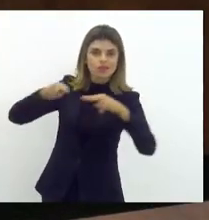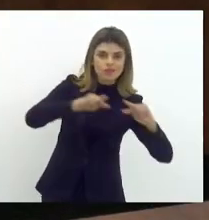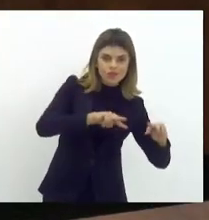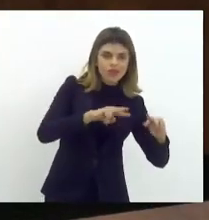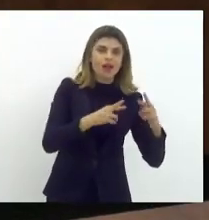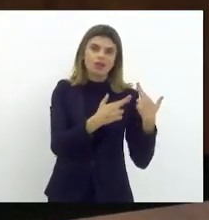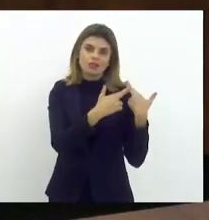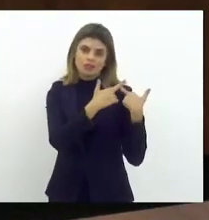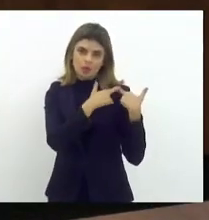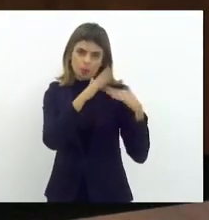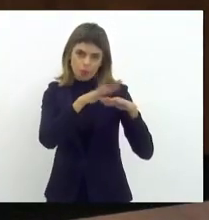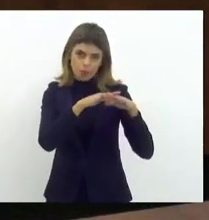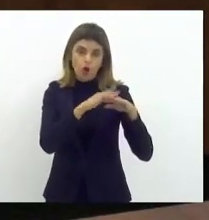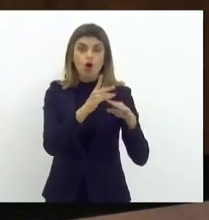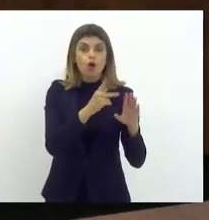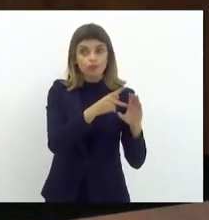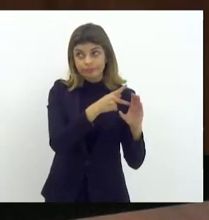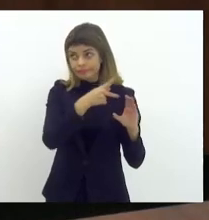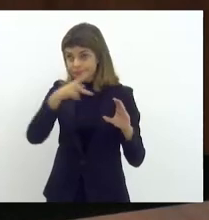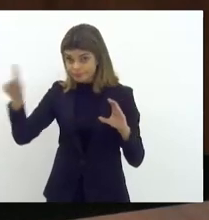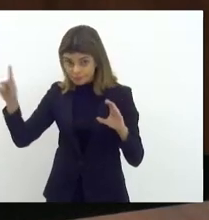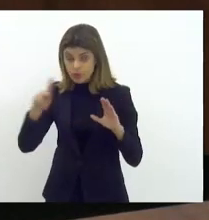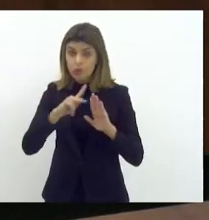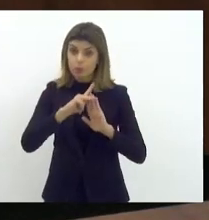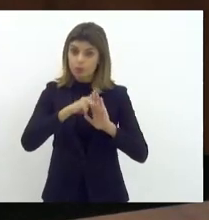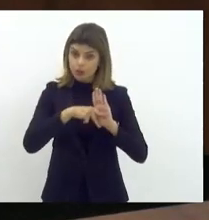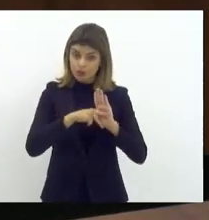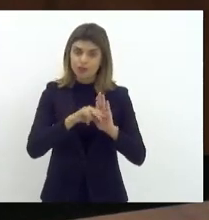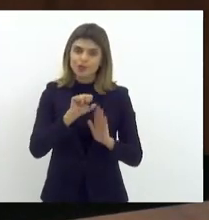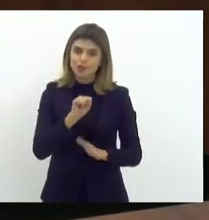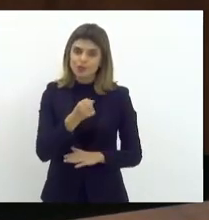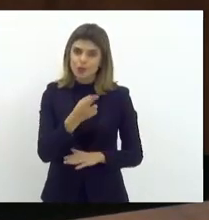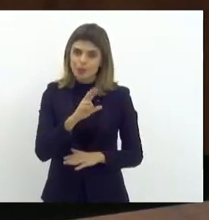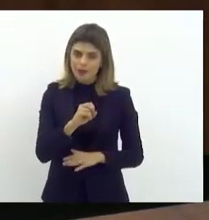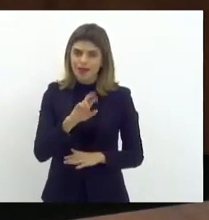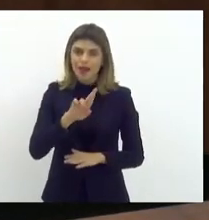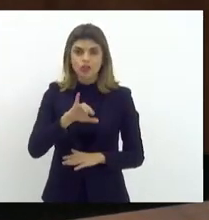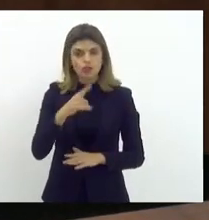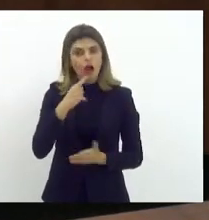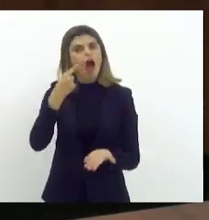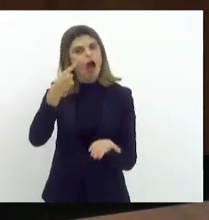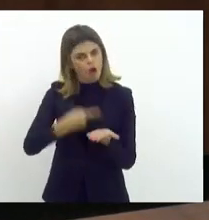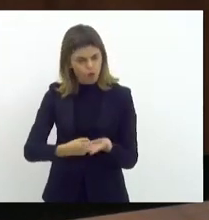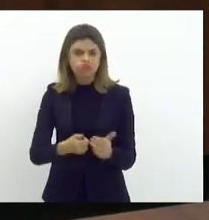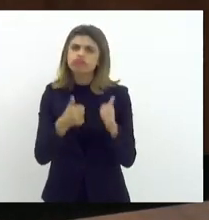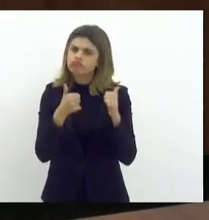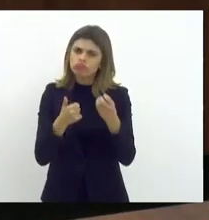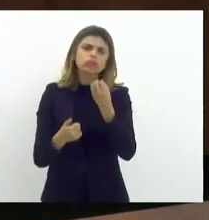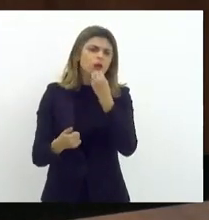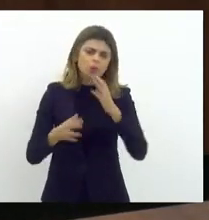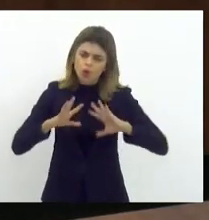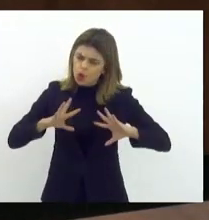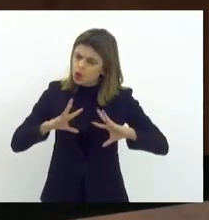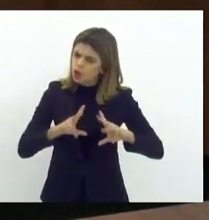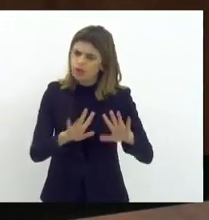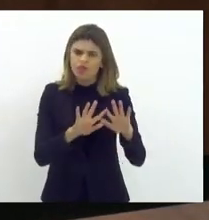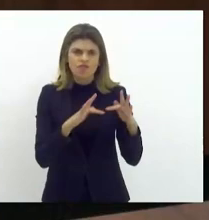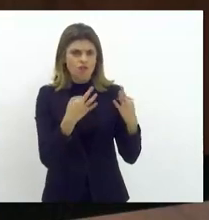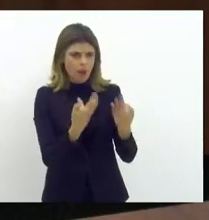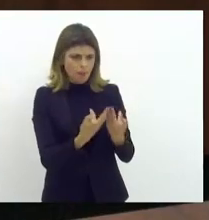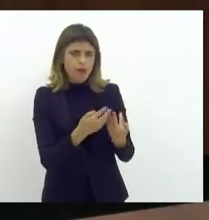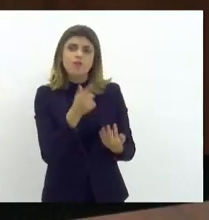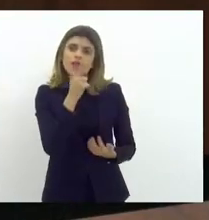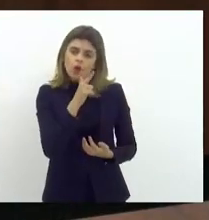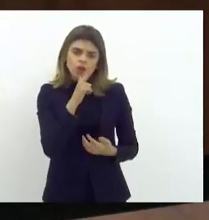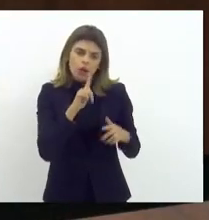responsabilidade para o governo federal de supera RJ e também só vai guardar o estado é um acordo que ficou bom de fato para todas as famílias que vão